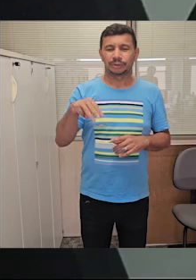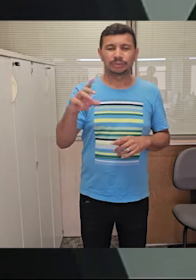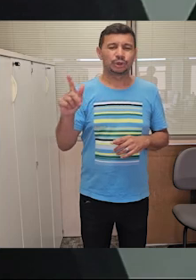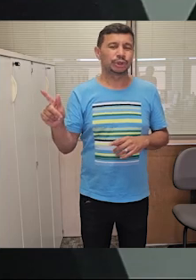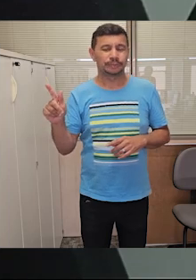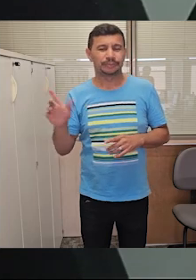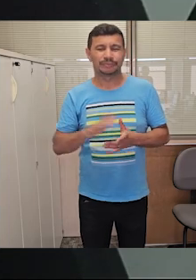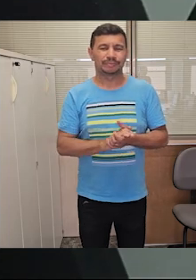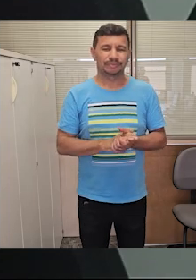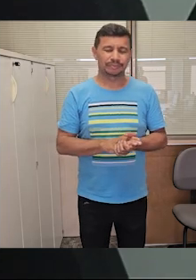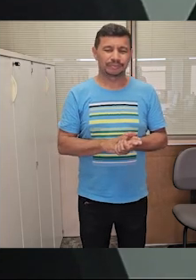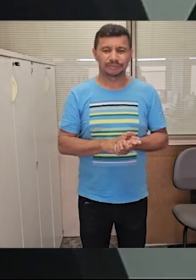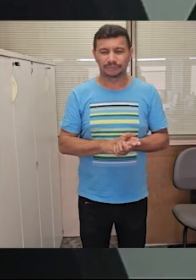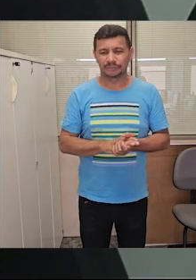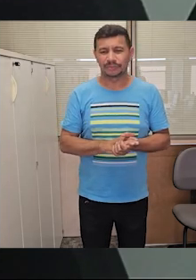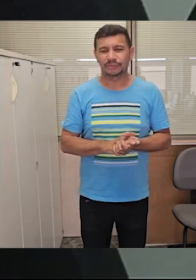Contagem.